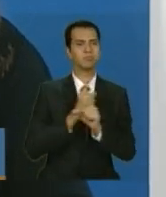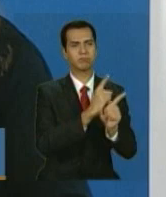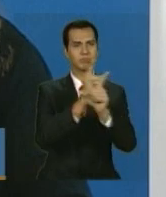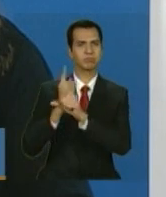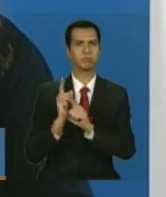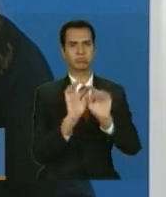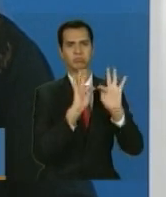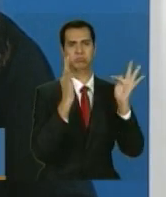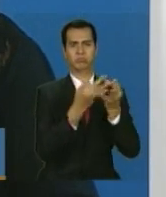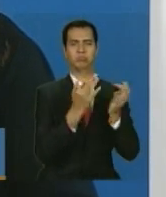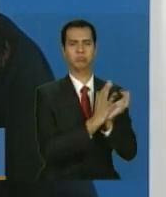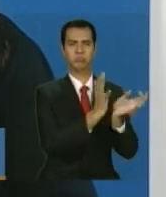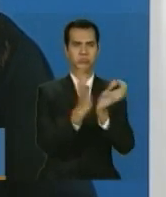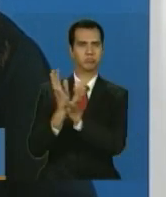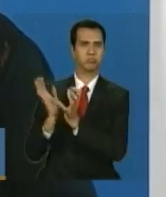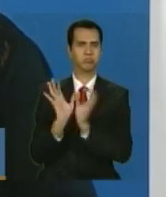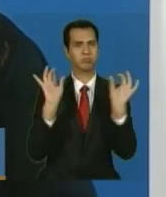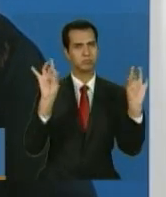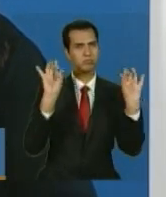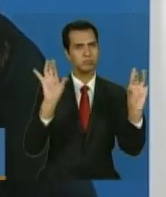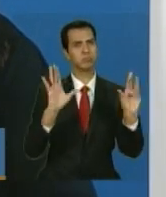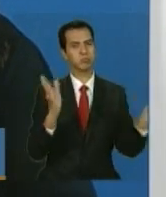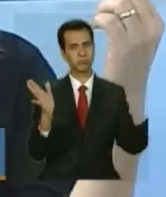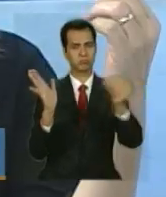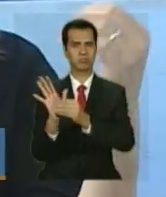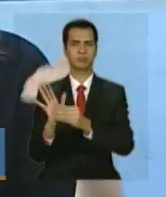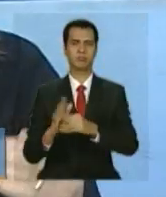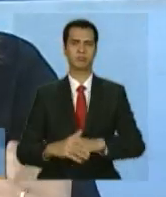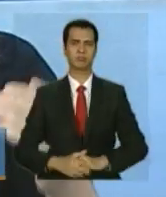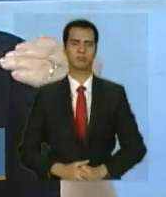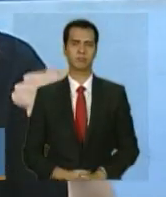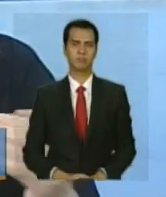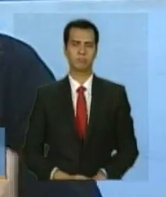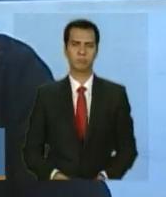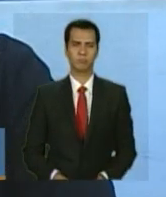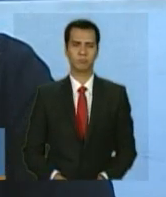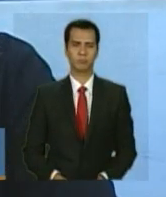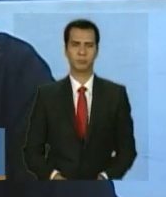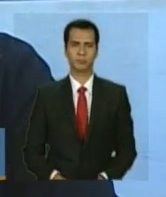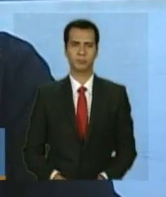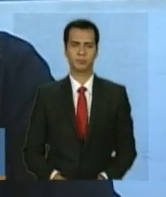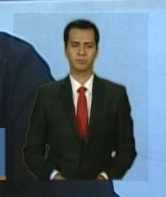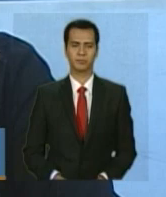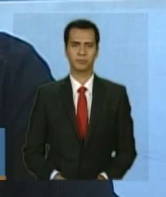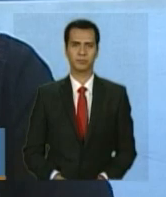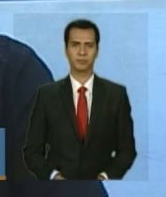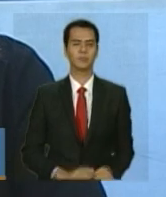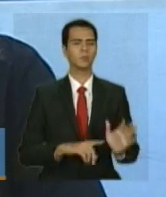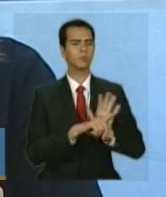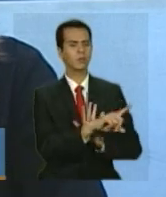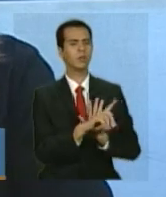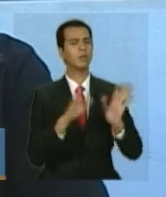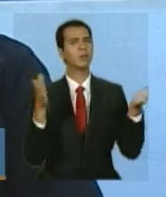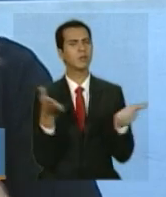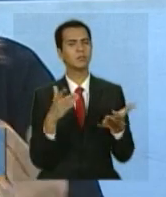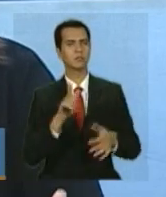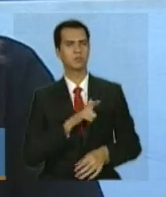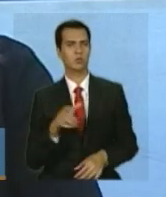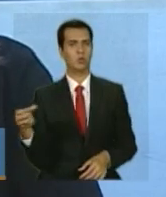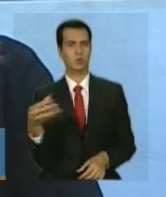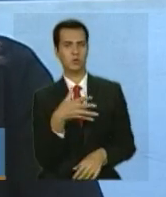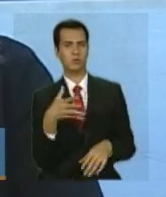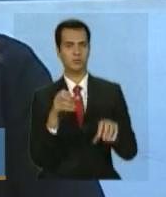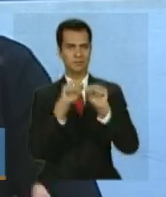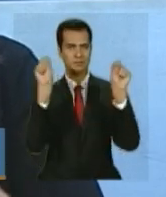cadastral desses grupos específicos de população. Bom, em função dessa nova versão do Cadastro Único, há o risco ou há